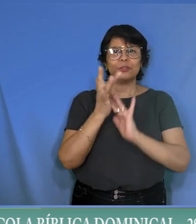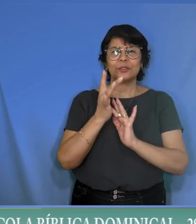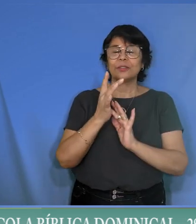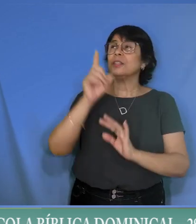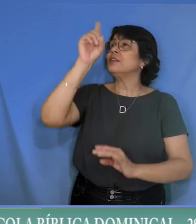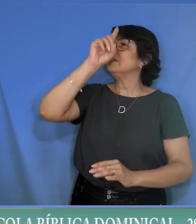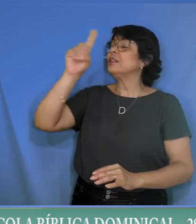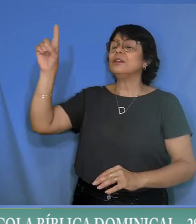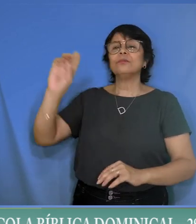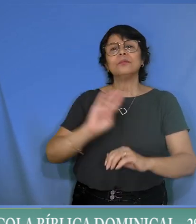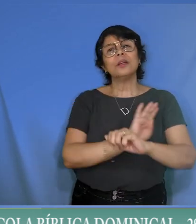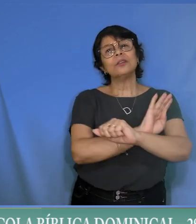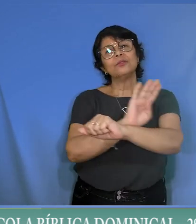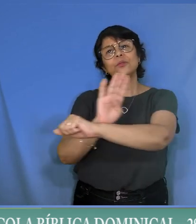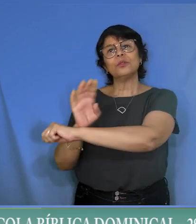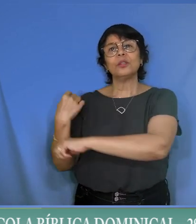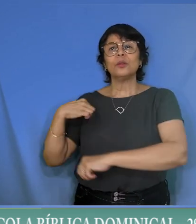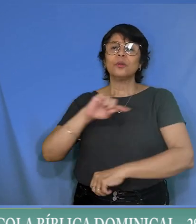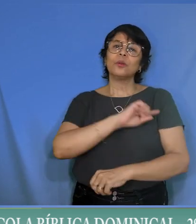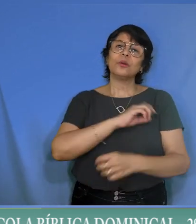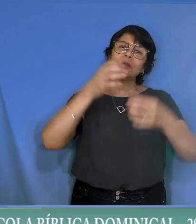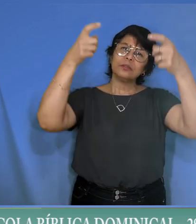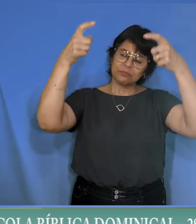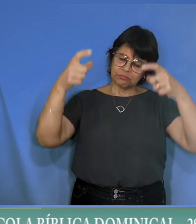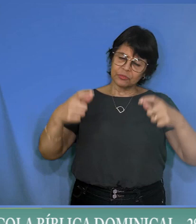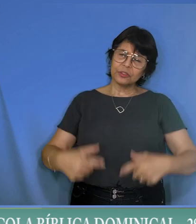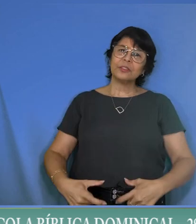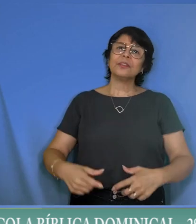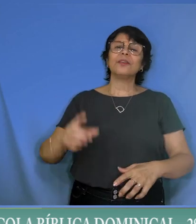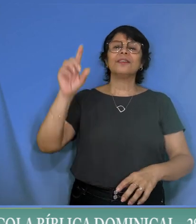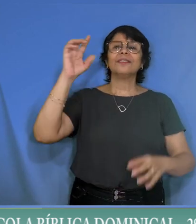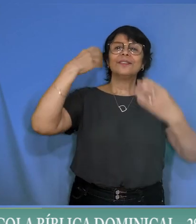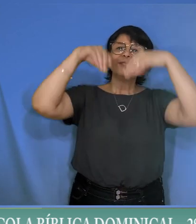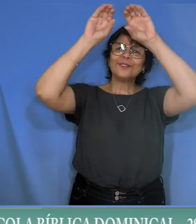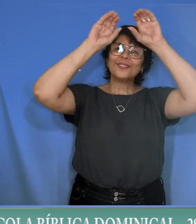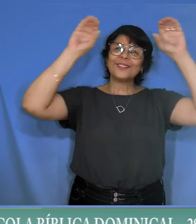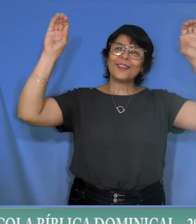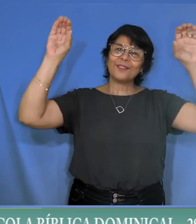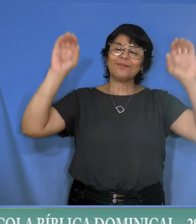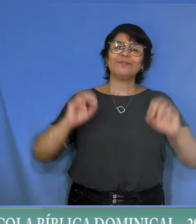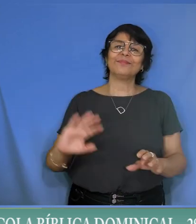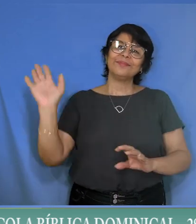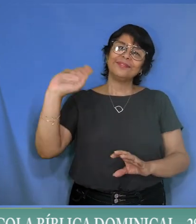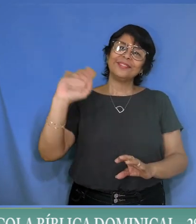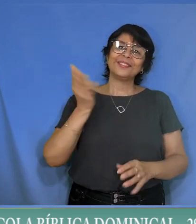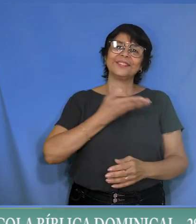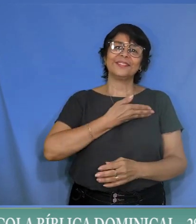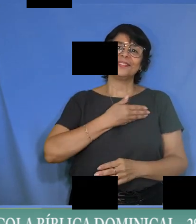um cidadão dos céus aqui na terra. Boa aula, gente. Até a próxima.